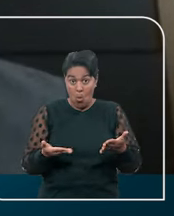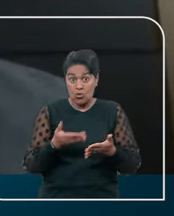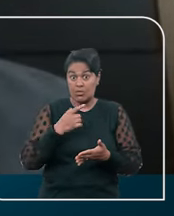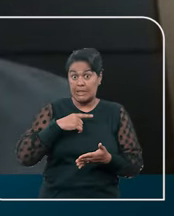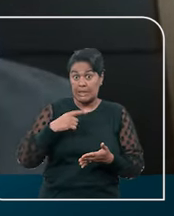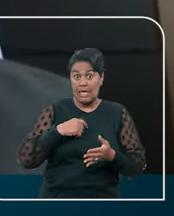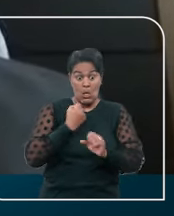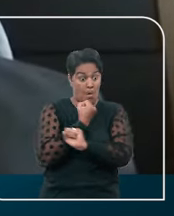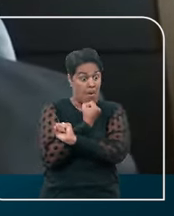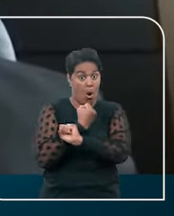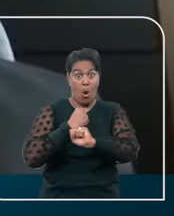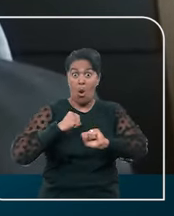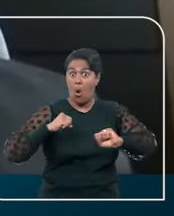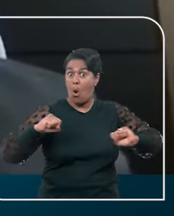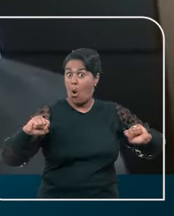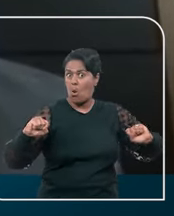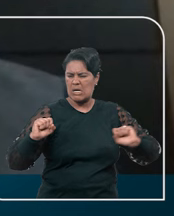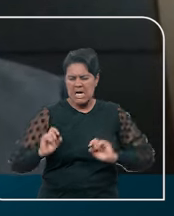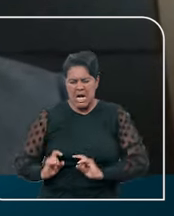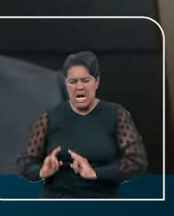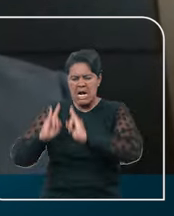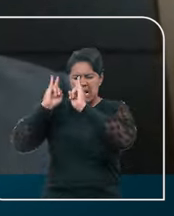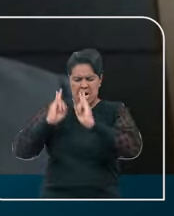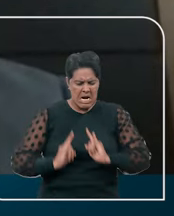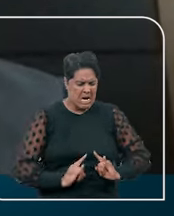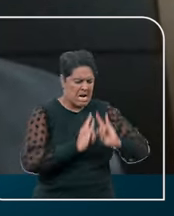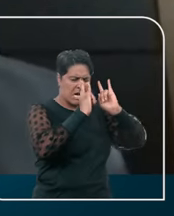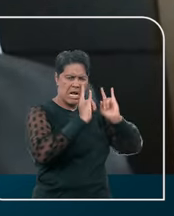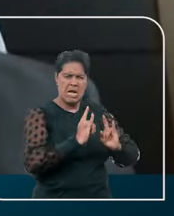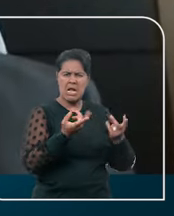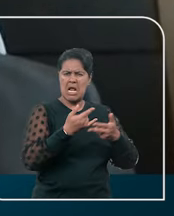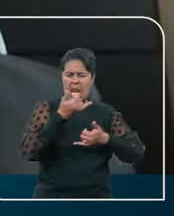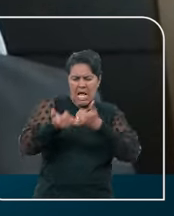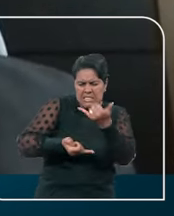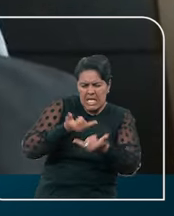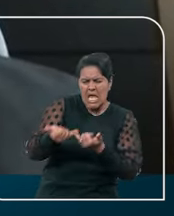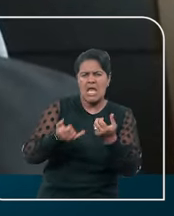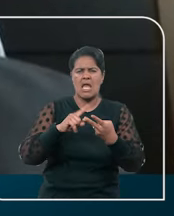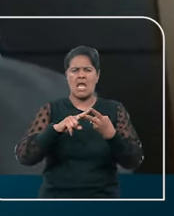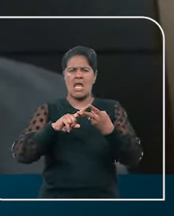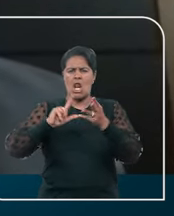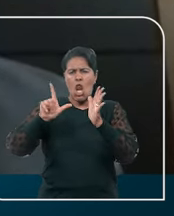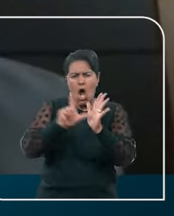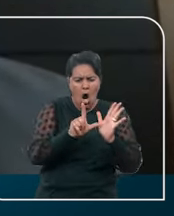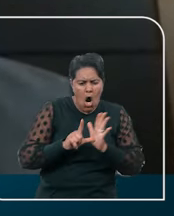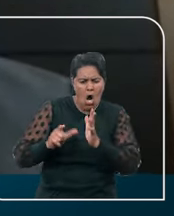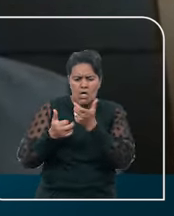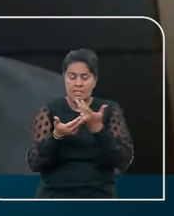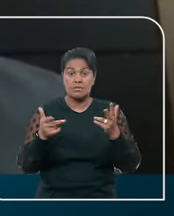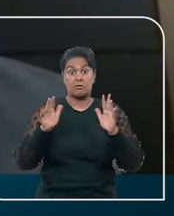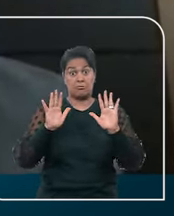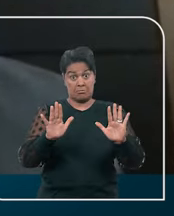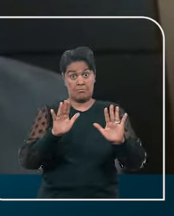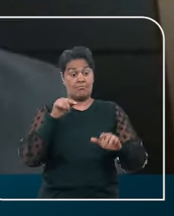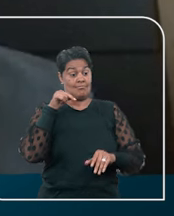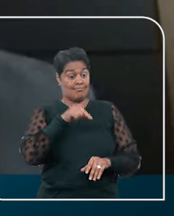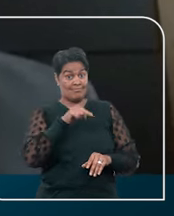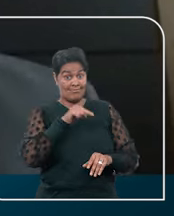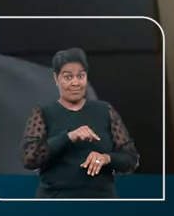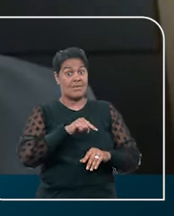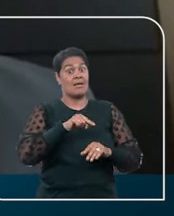minici cidades né com grandes áreas de lazer estrutura comercial a legislação Que Avança as demandas que eh